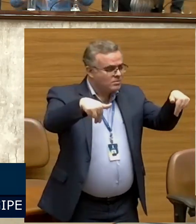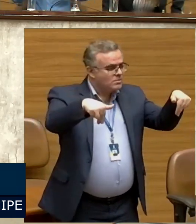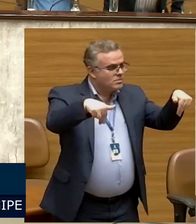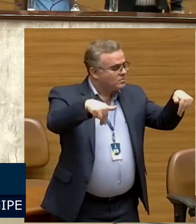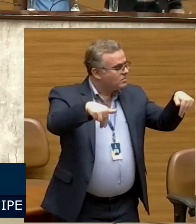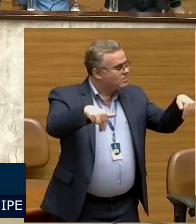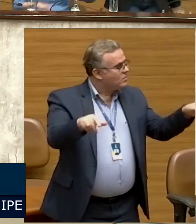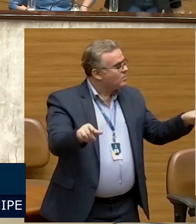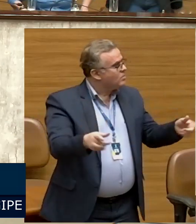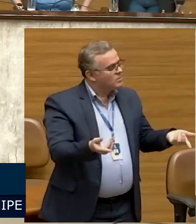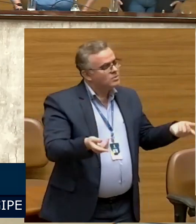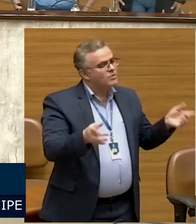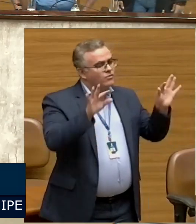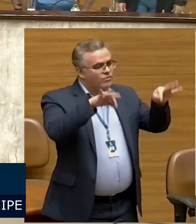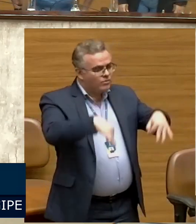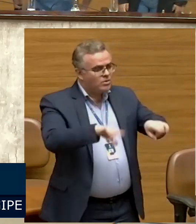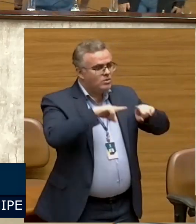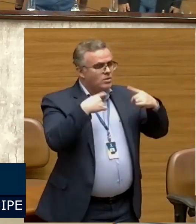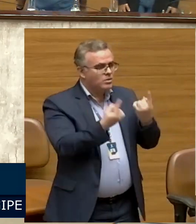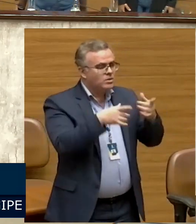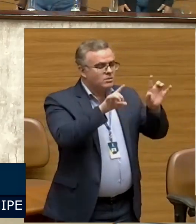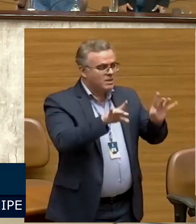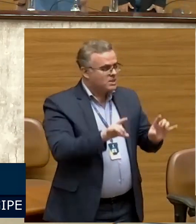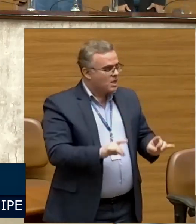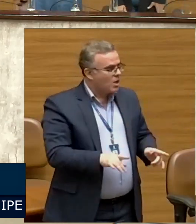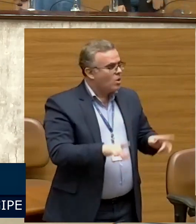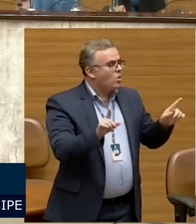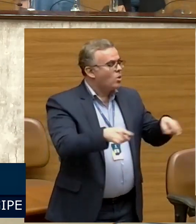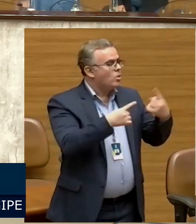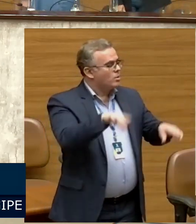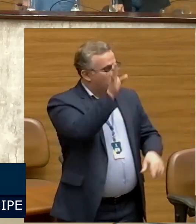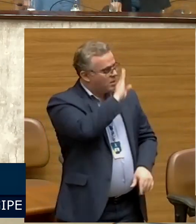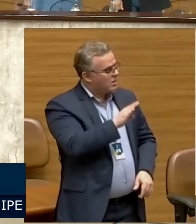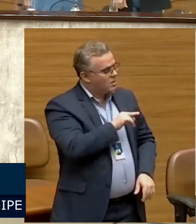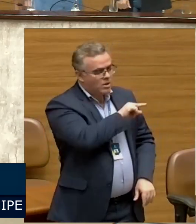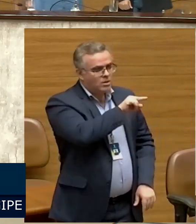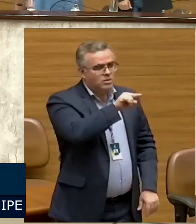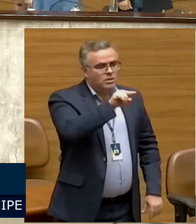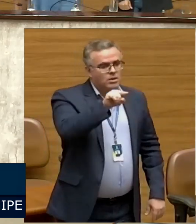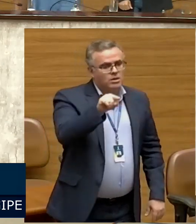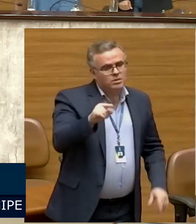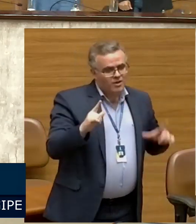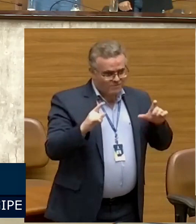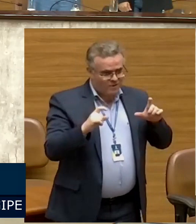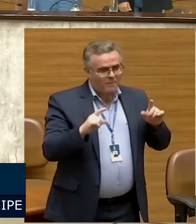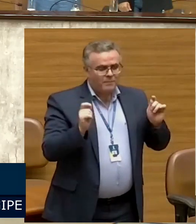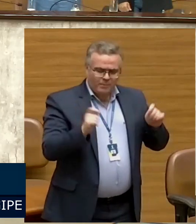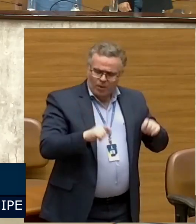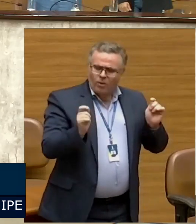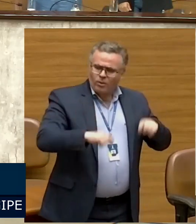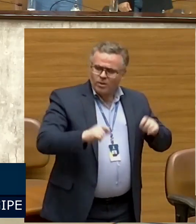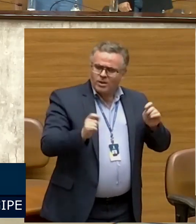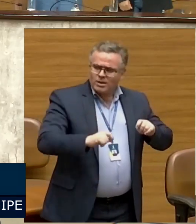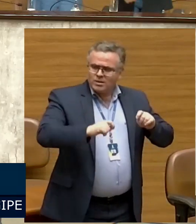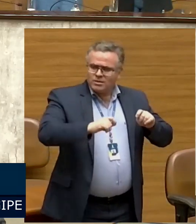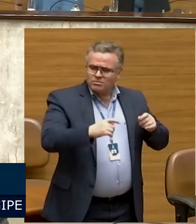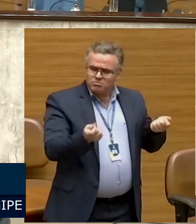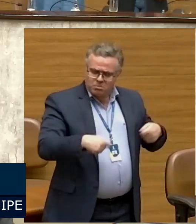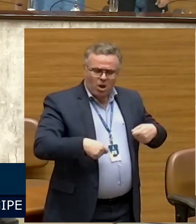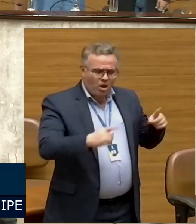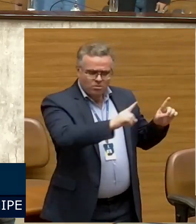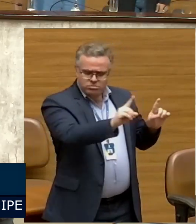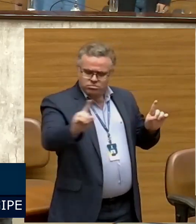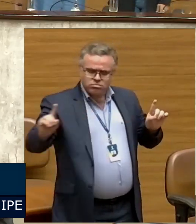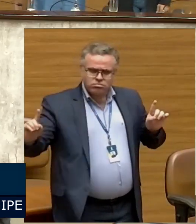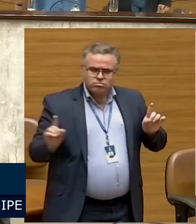vou encerrar essa sessão. E quem depois quiser tirar uma foto, eu acho que é importante depois, quem quiser vir aqui